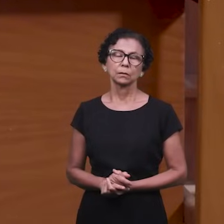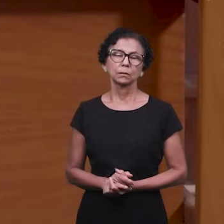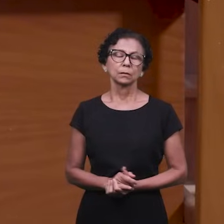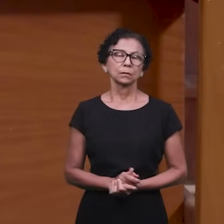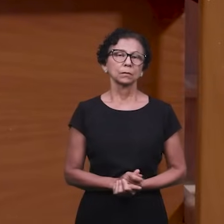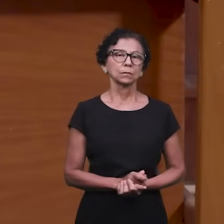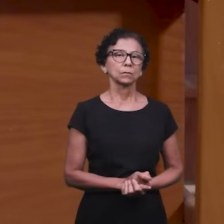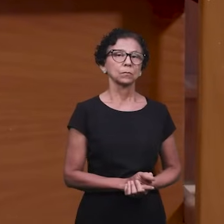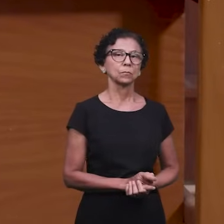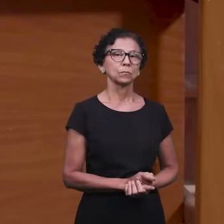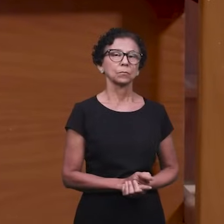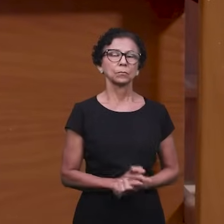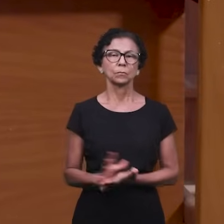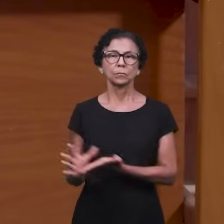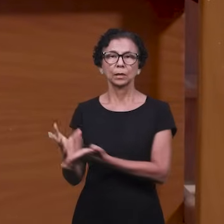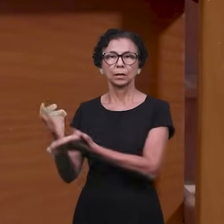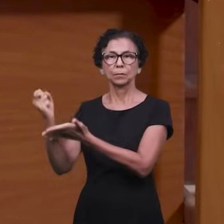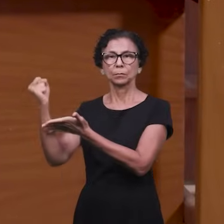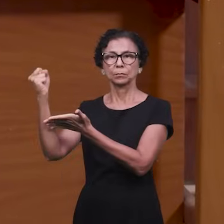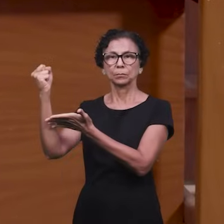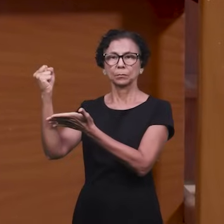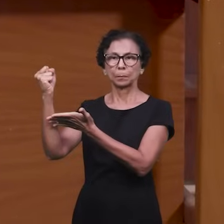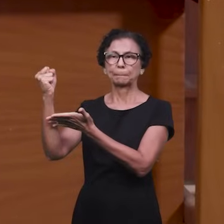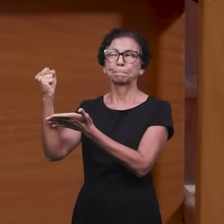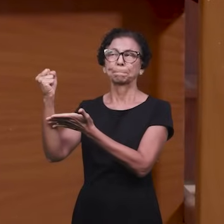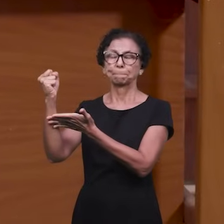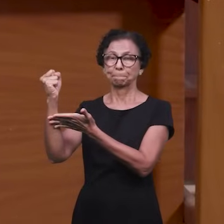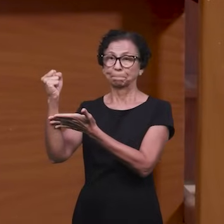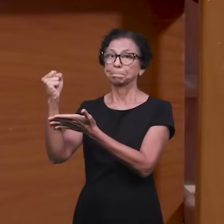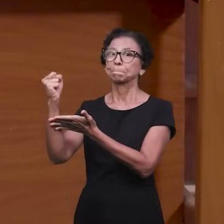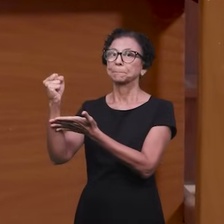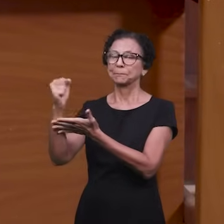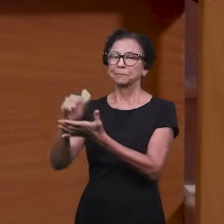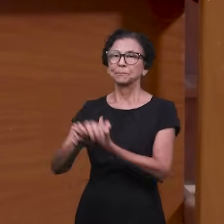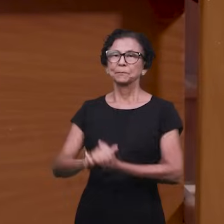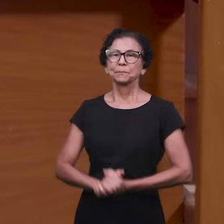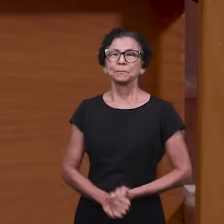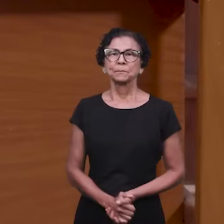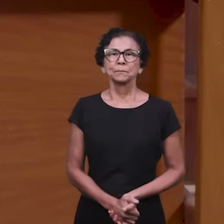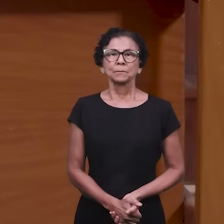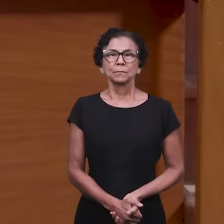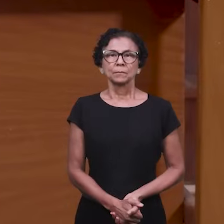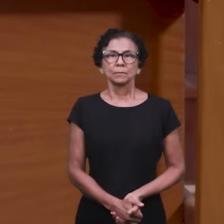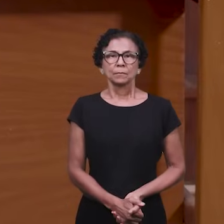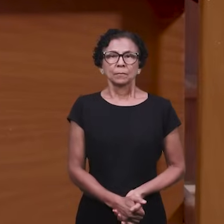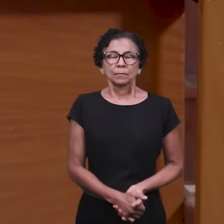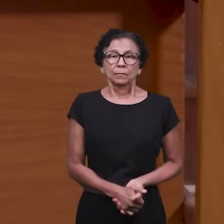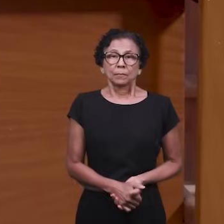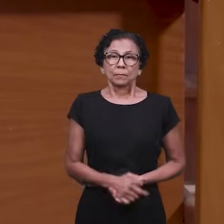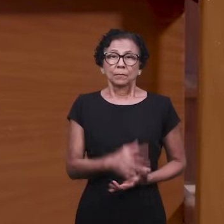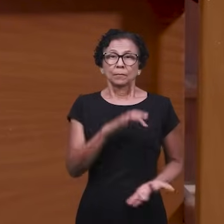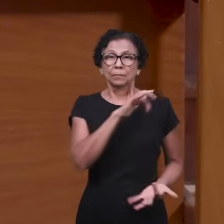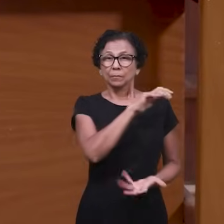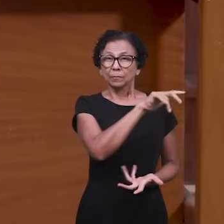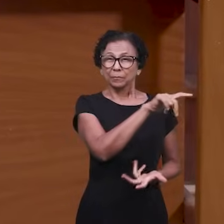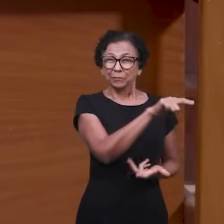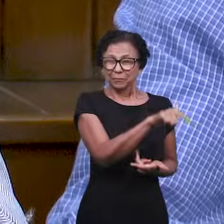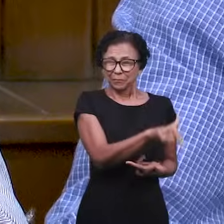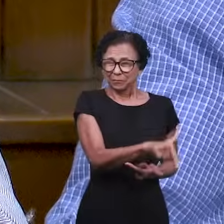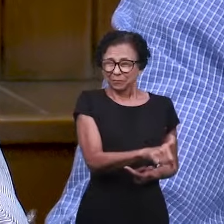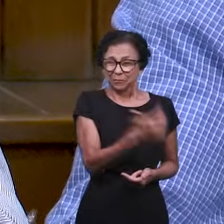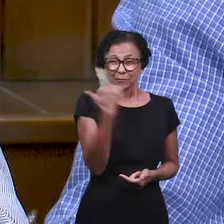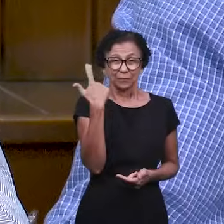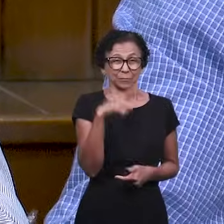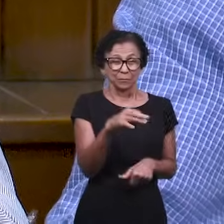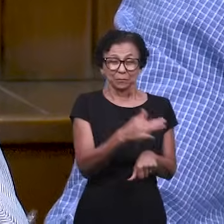igreja, ela é arrebatada. Ela vai ser arrebatada quando o mundo chegar num momento